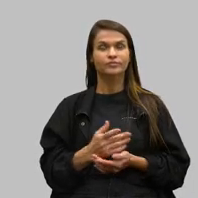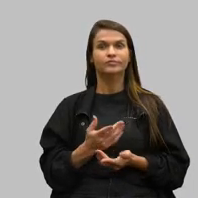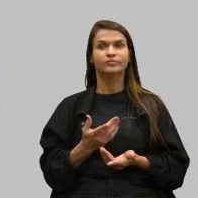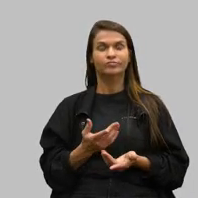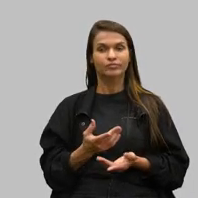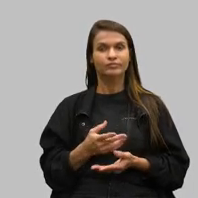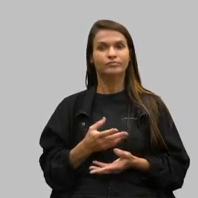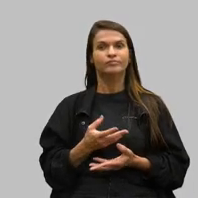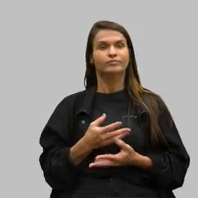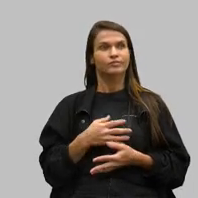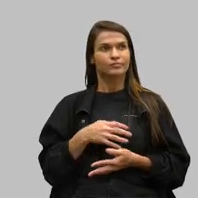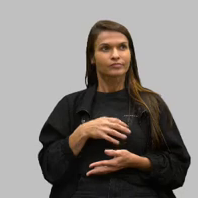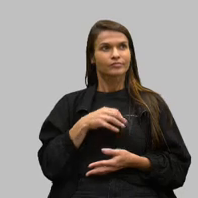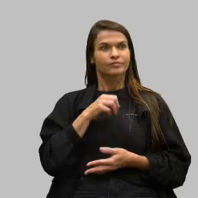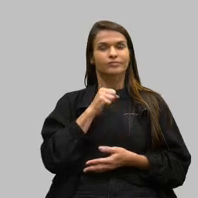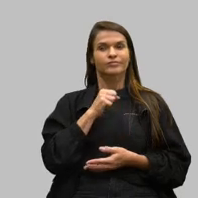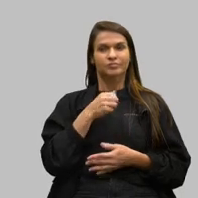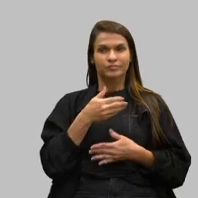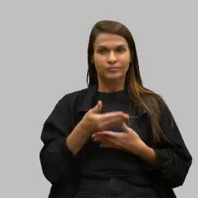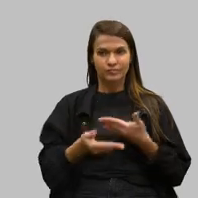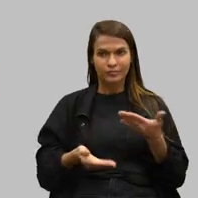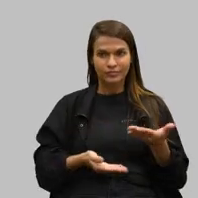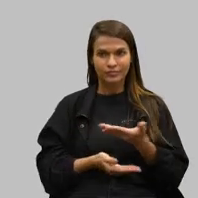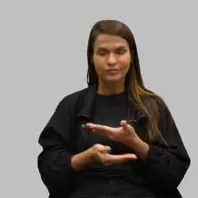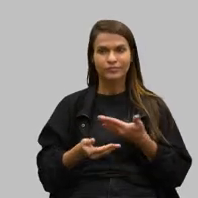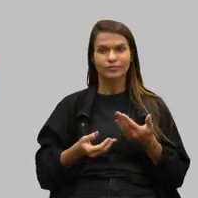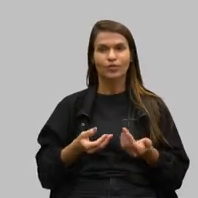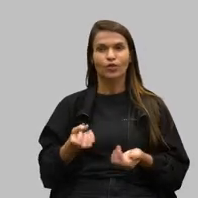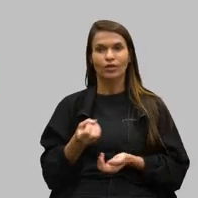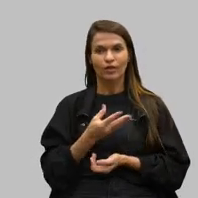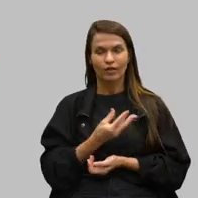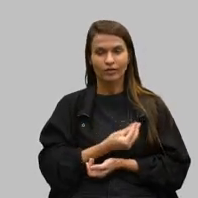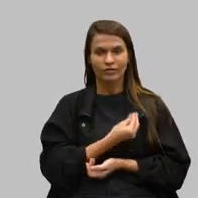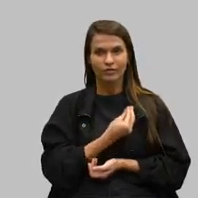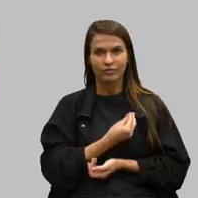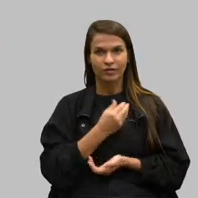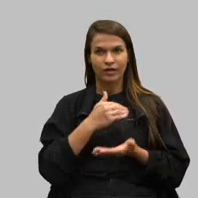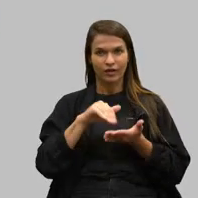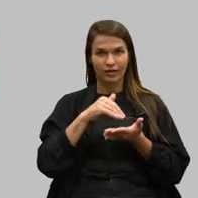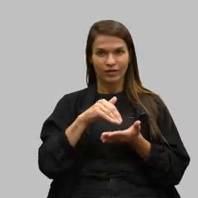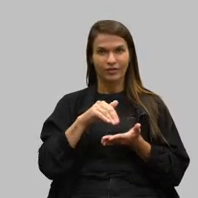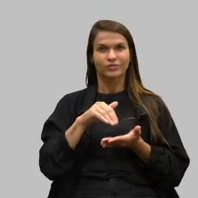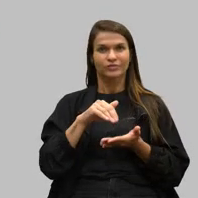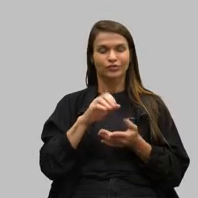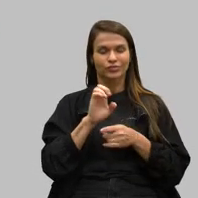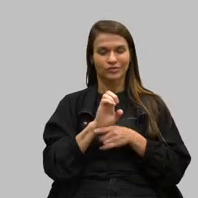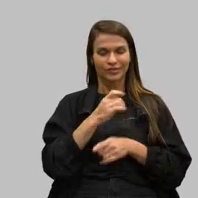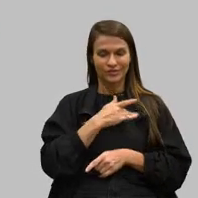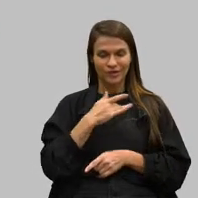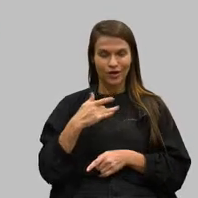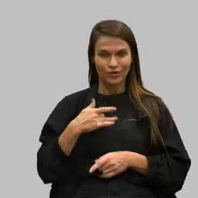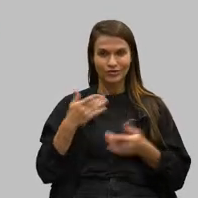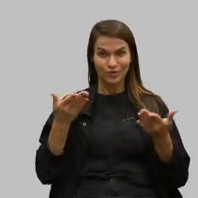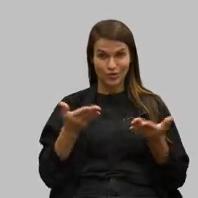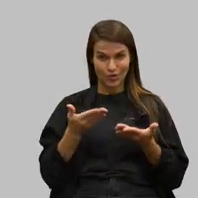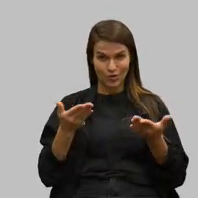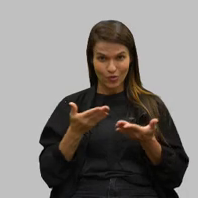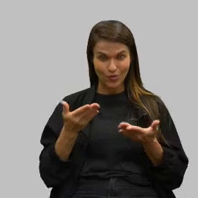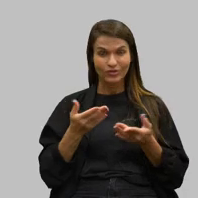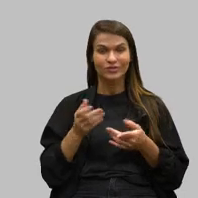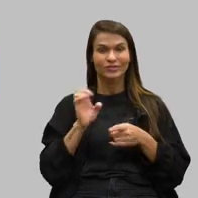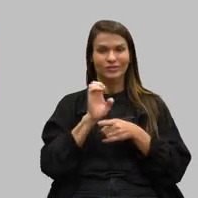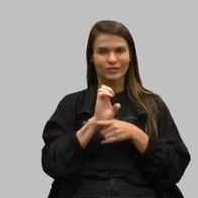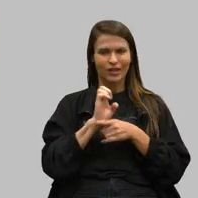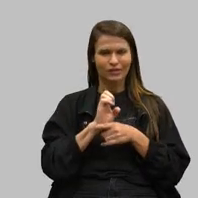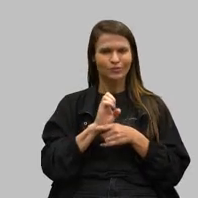respirando, estão tendo uma nova vida e as secretarias de estado de saúde hoje do nosso estado municipais,